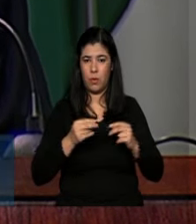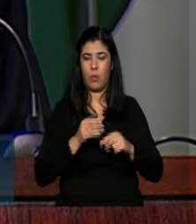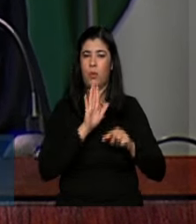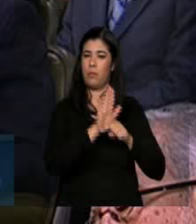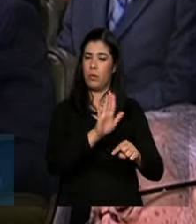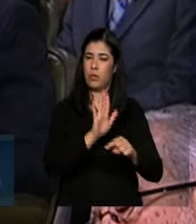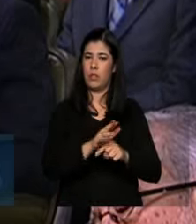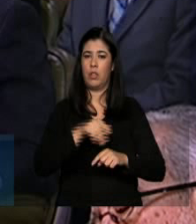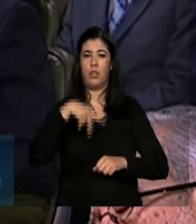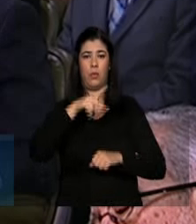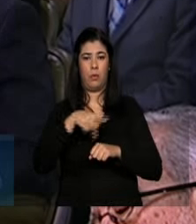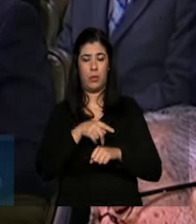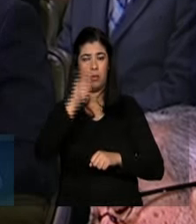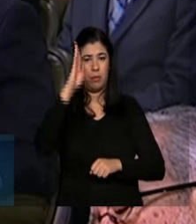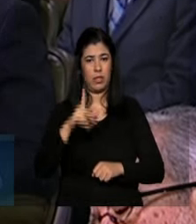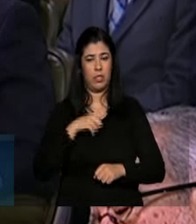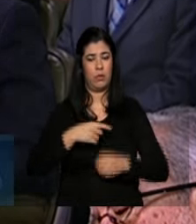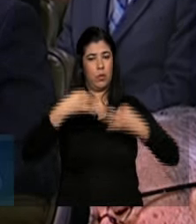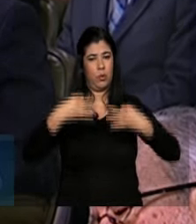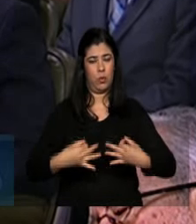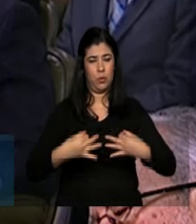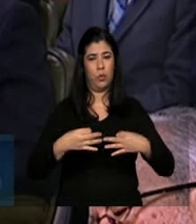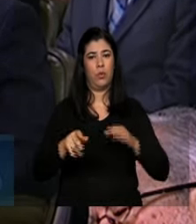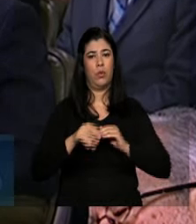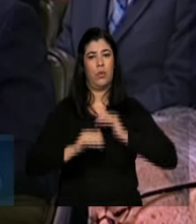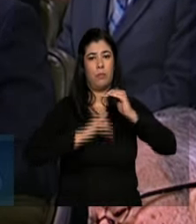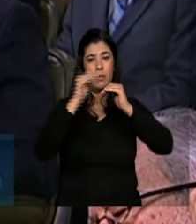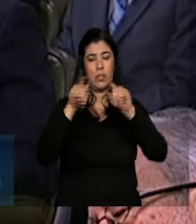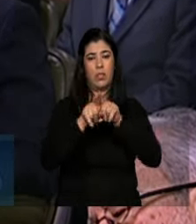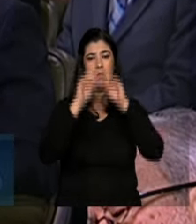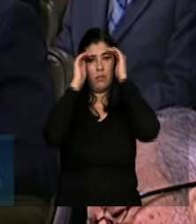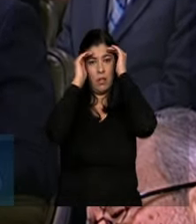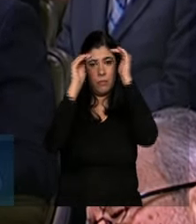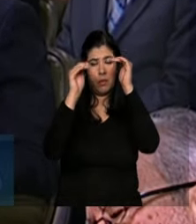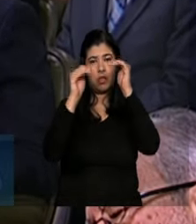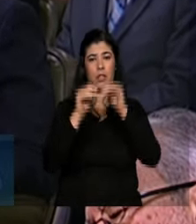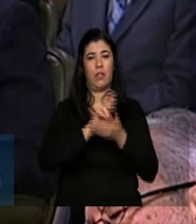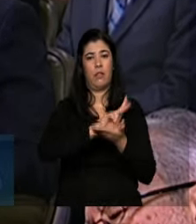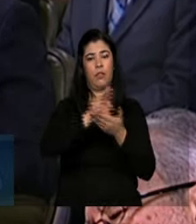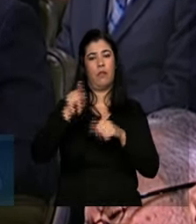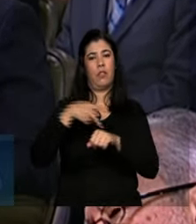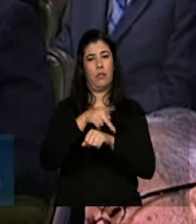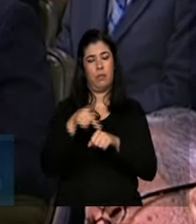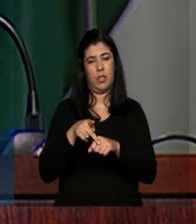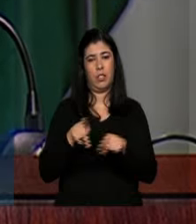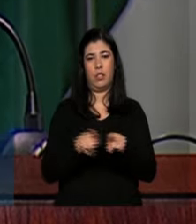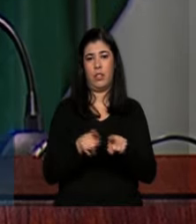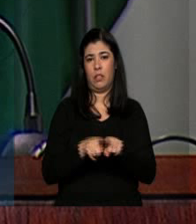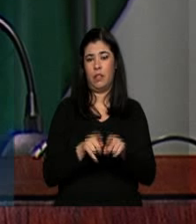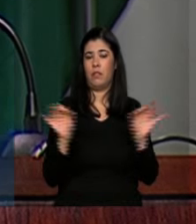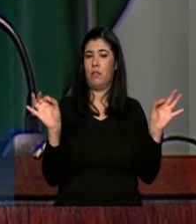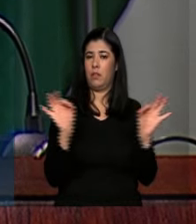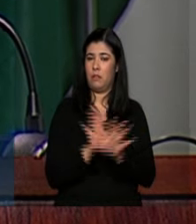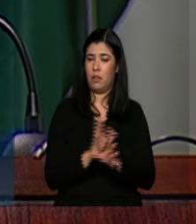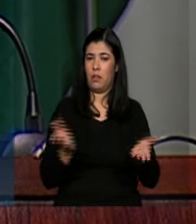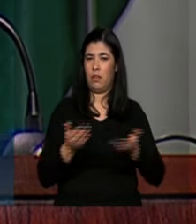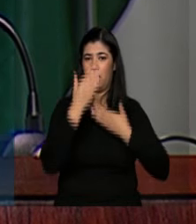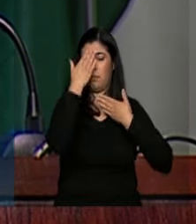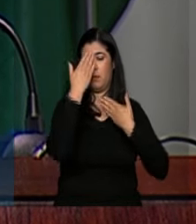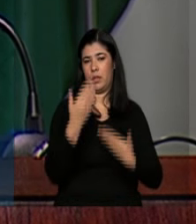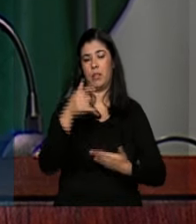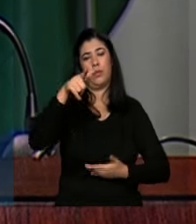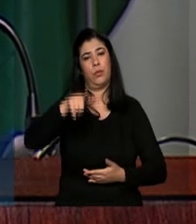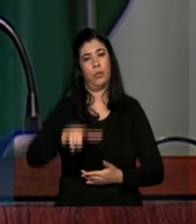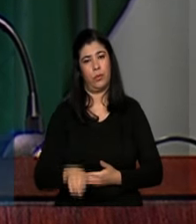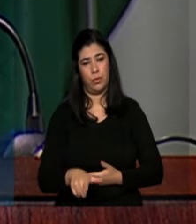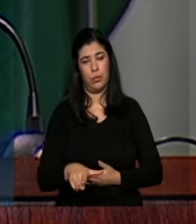que tenhamos um país cada vez mais justo, próspero, respeitado entre as nações. E queria, finalmente, agradecer mais